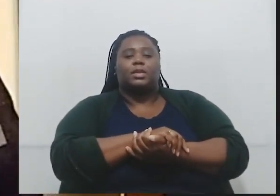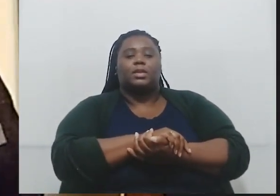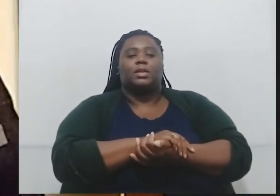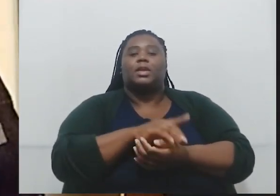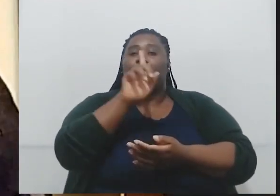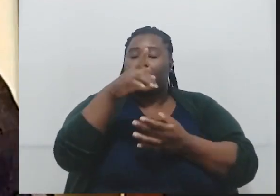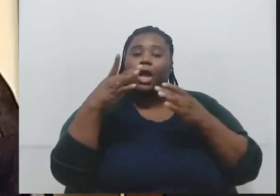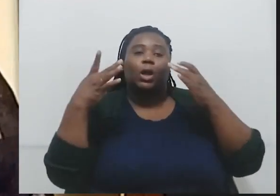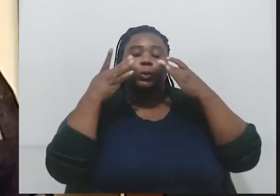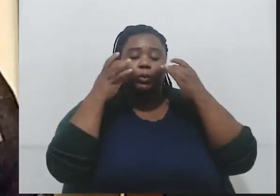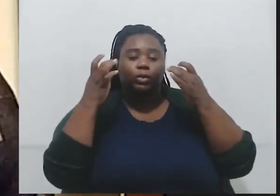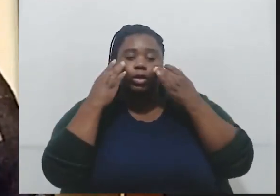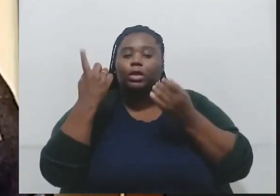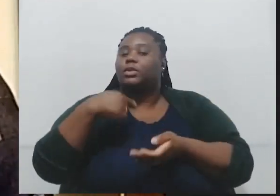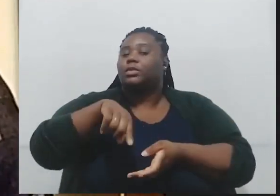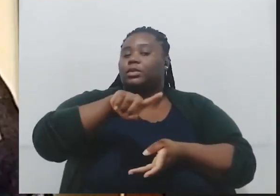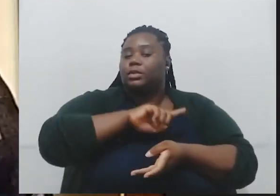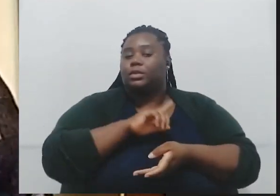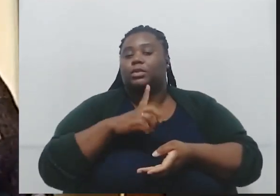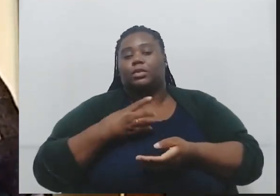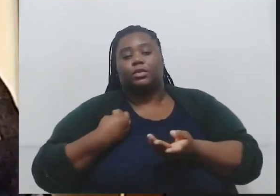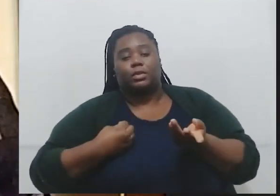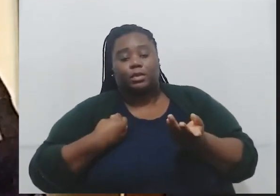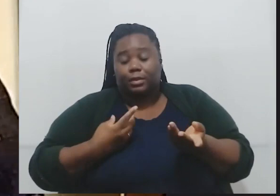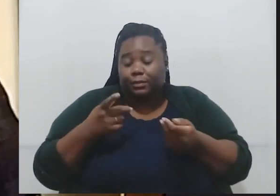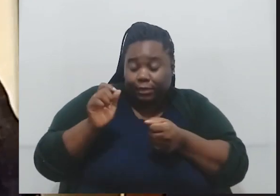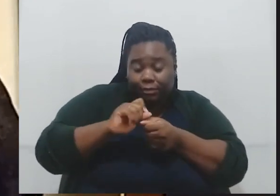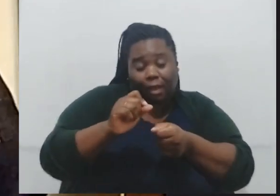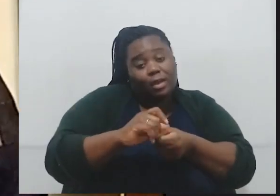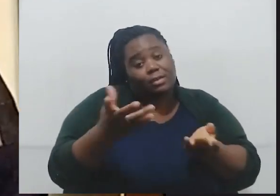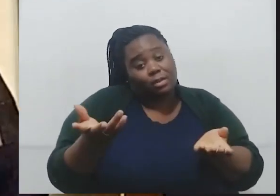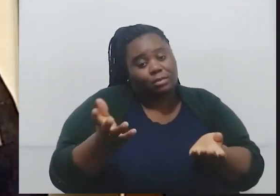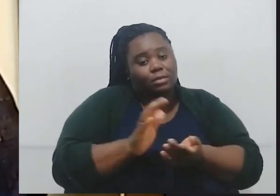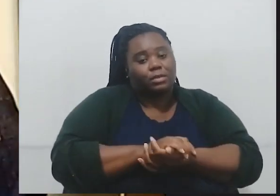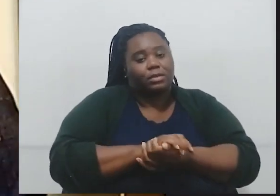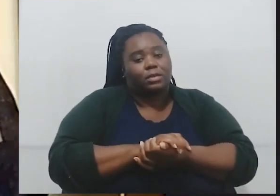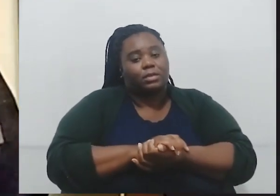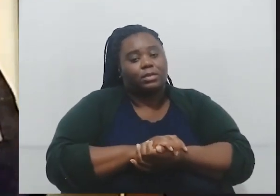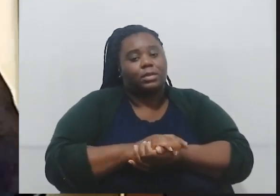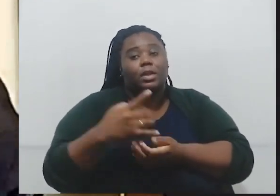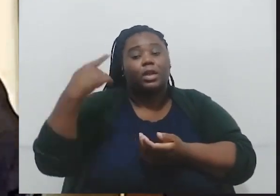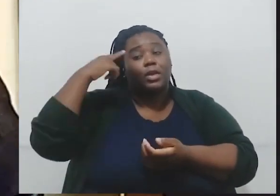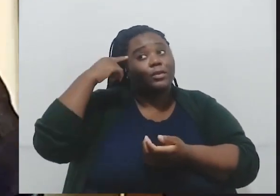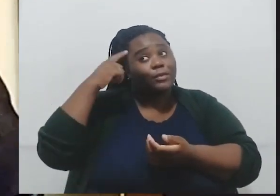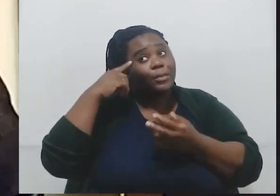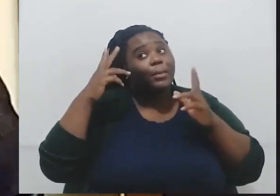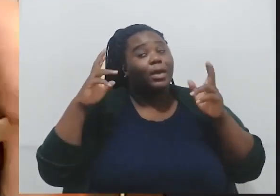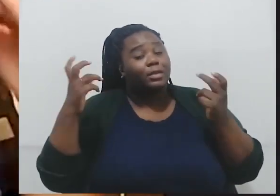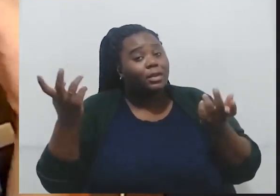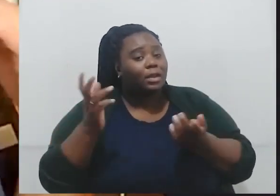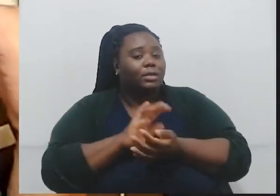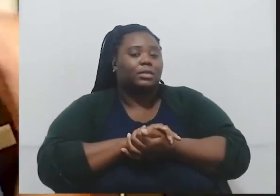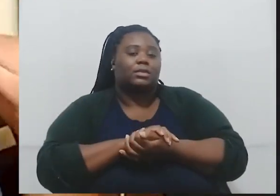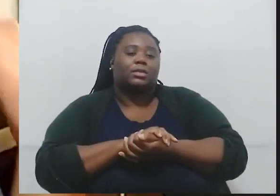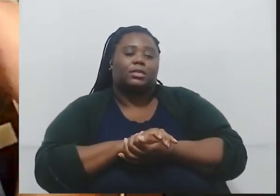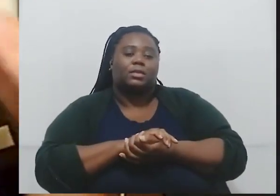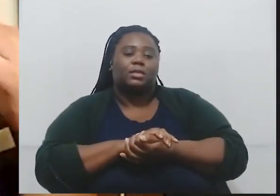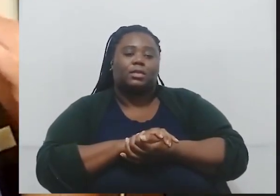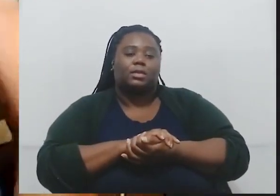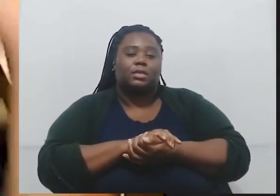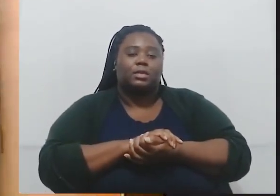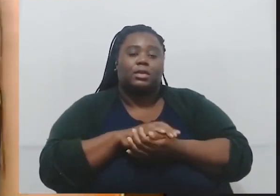fazer, assim, né? Então, fico pensando sobre isso, sabe? Sobre esses levantes que demandam